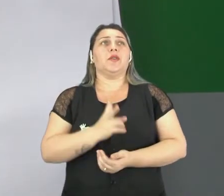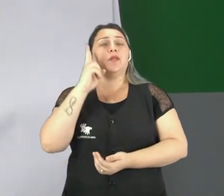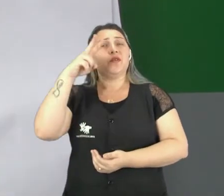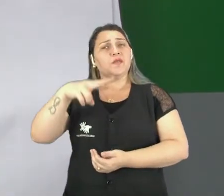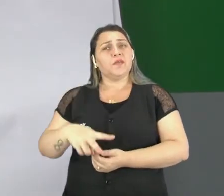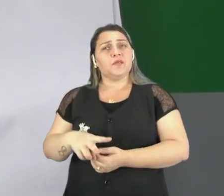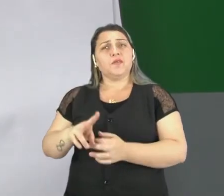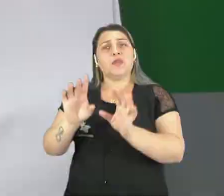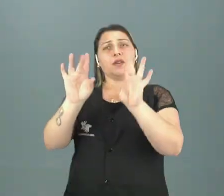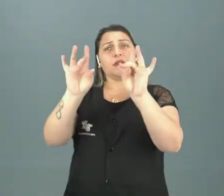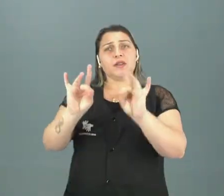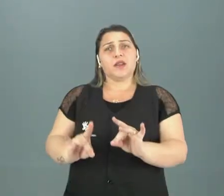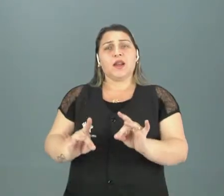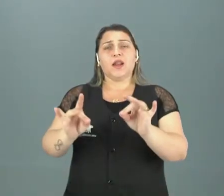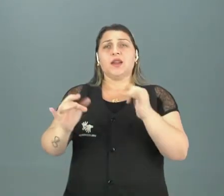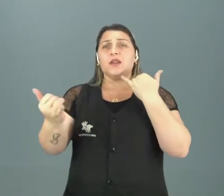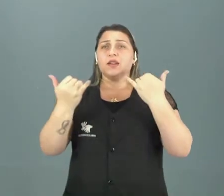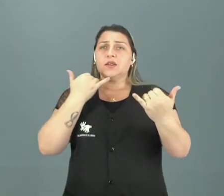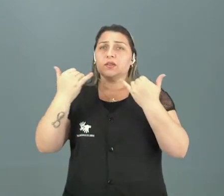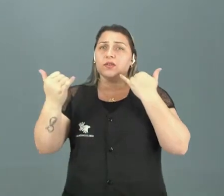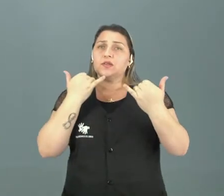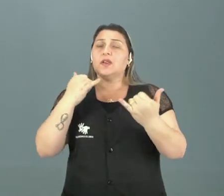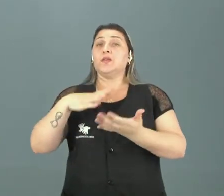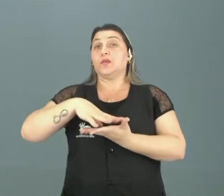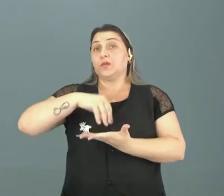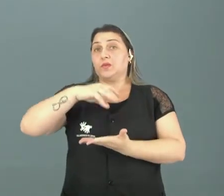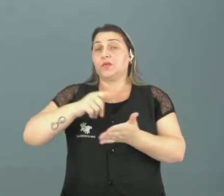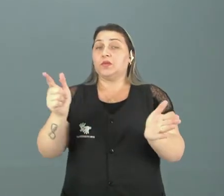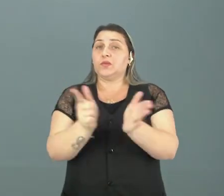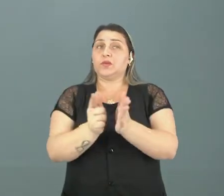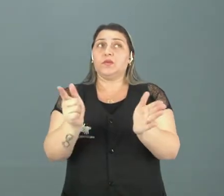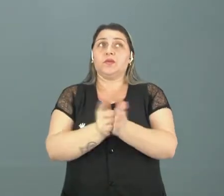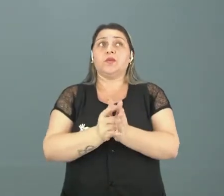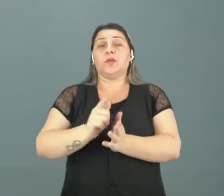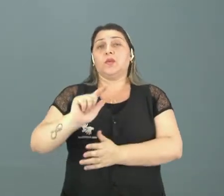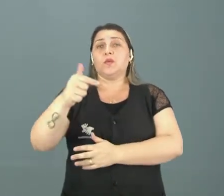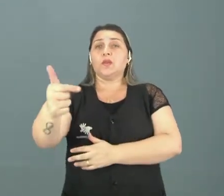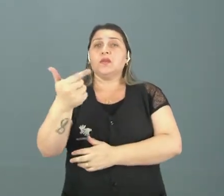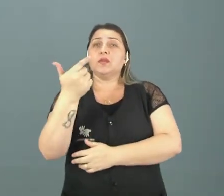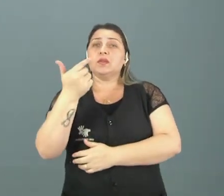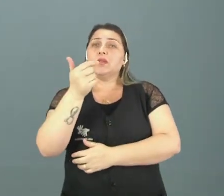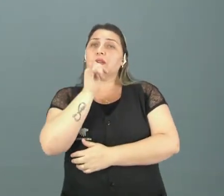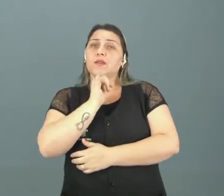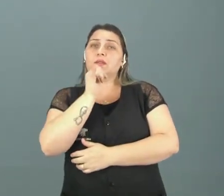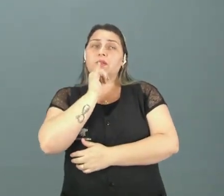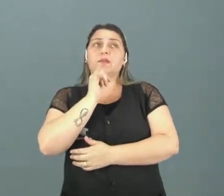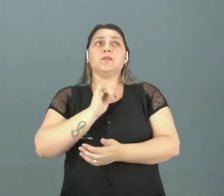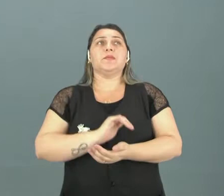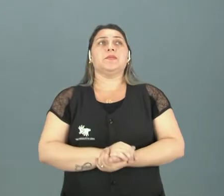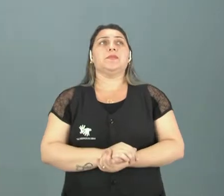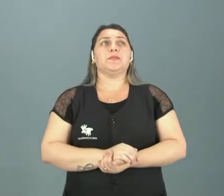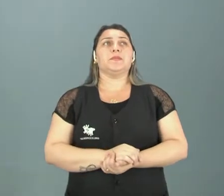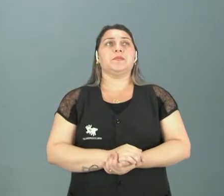da notícia. Isso aqui é veiculado no jornal impresso. Vamos ver um outro exemplo,